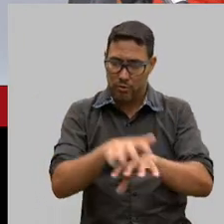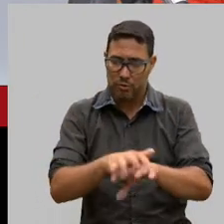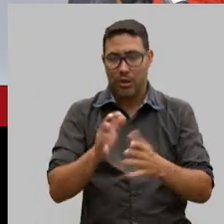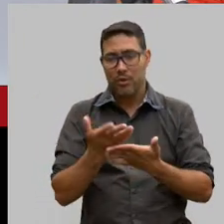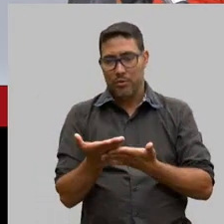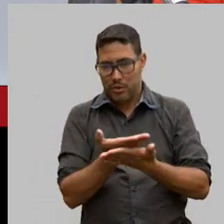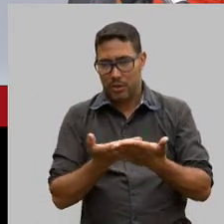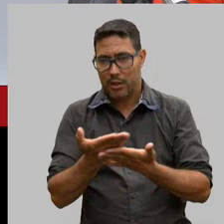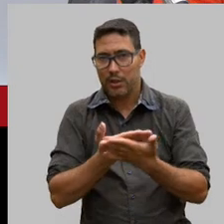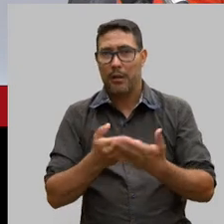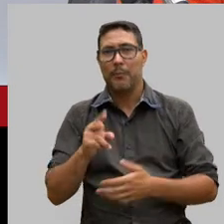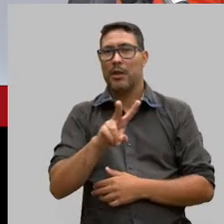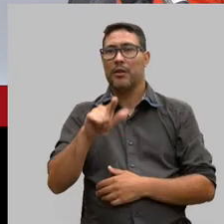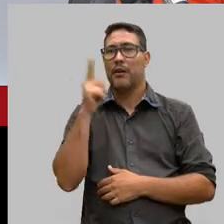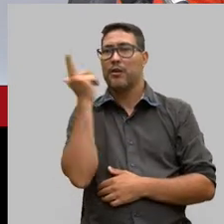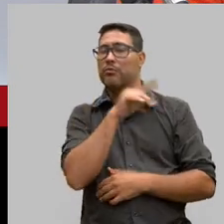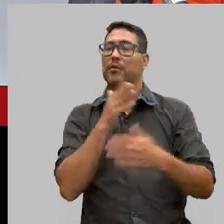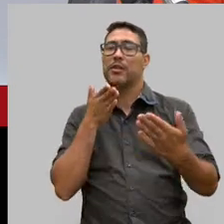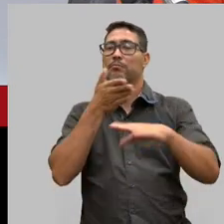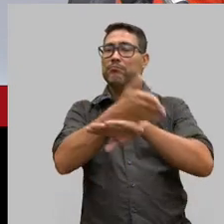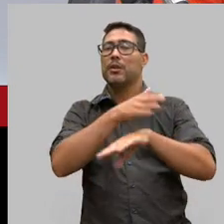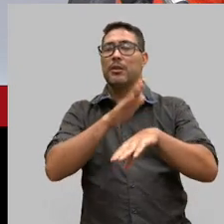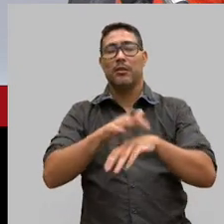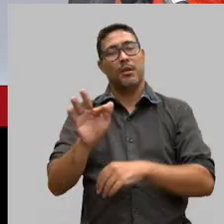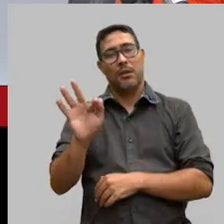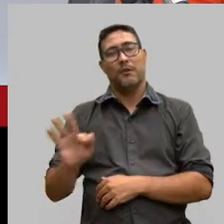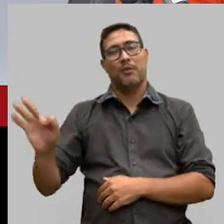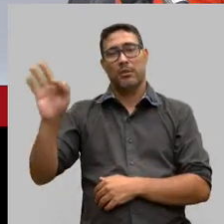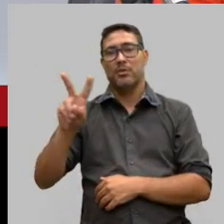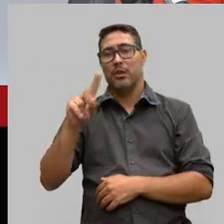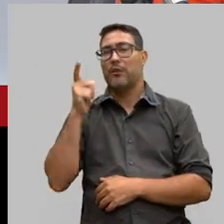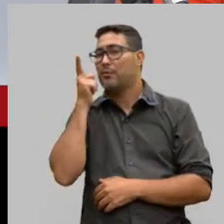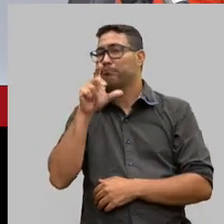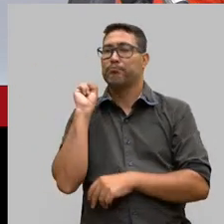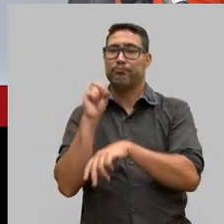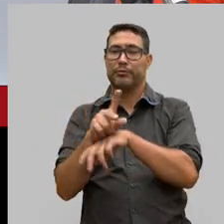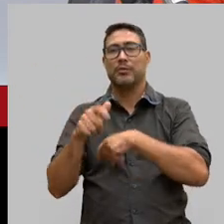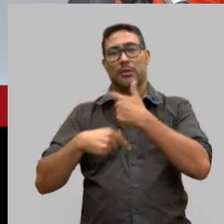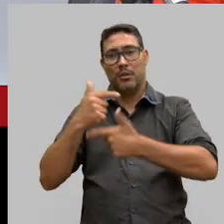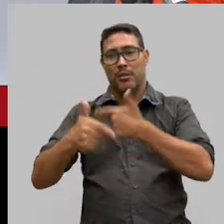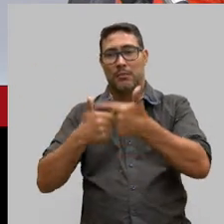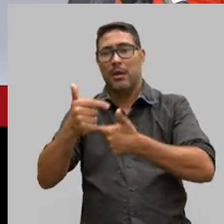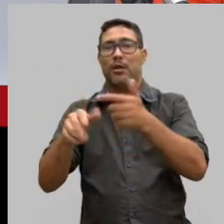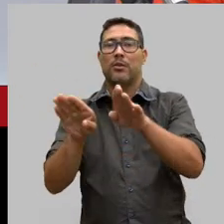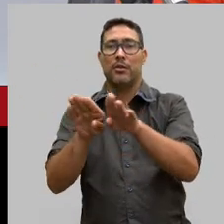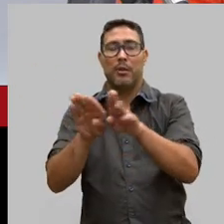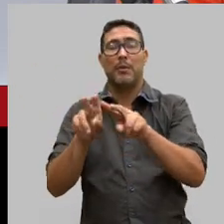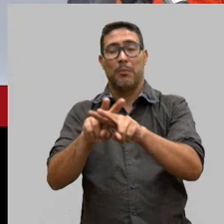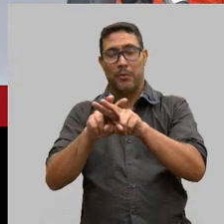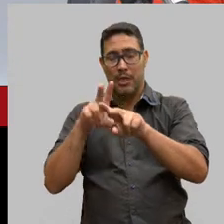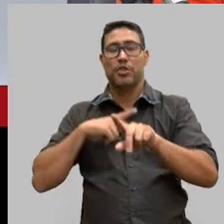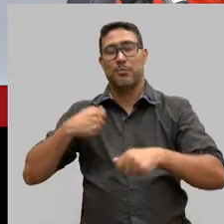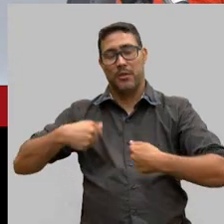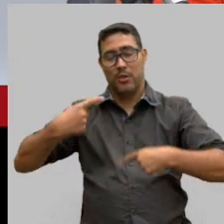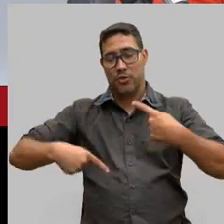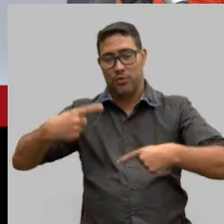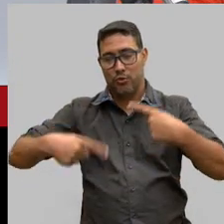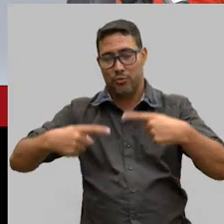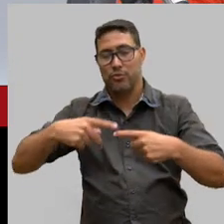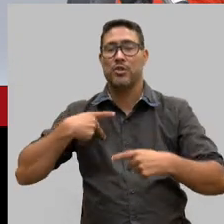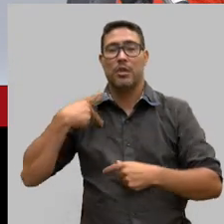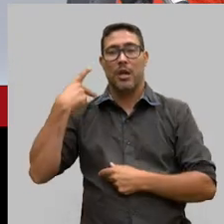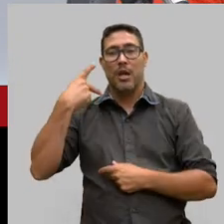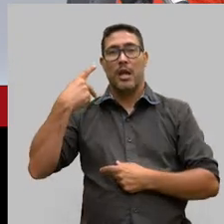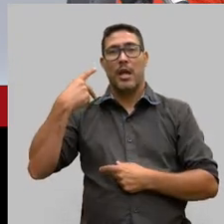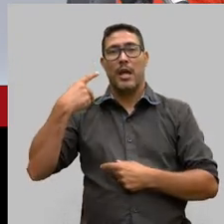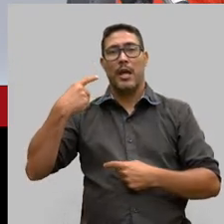eles vão chegar nas universidades e eles vão ocupar o mercado de trabalho e é por isso que a gente precisa discutir essas políticas hoje a gente precisa